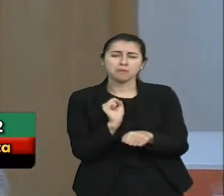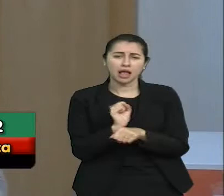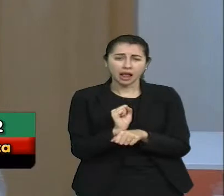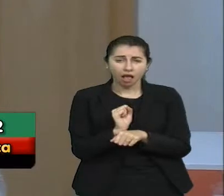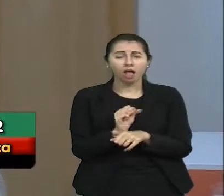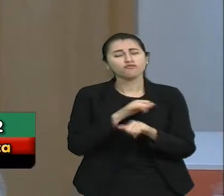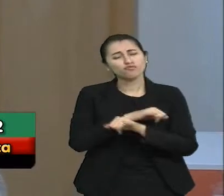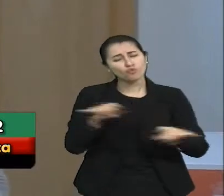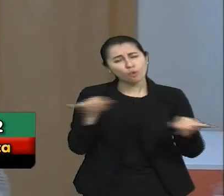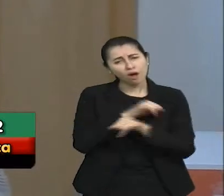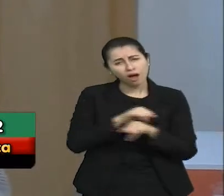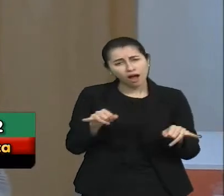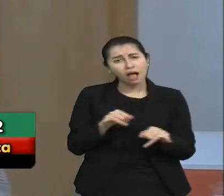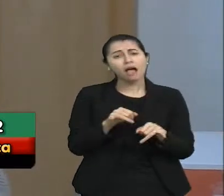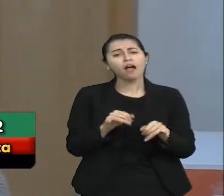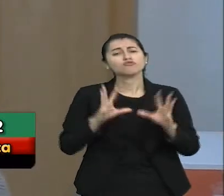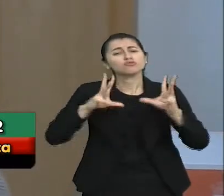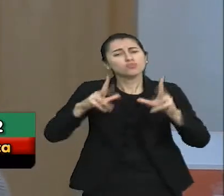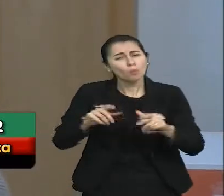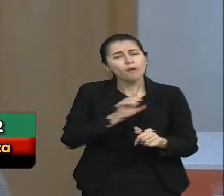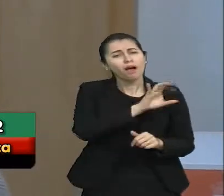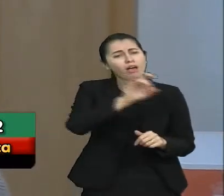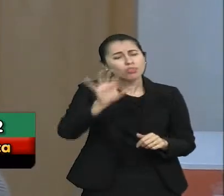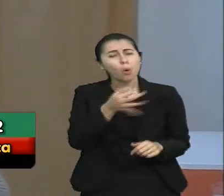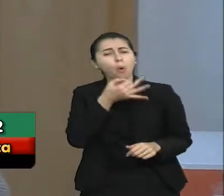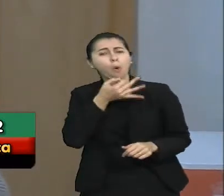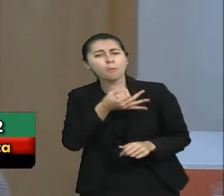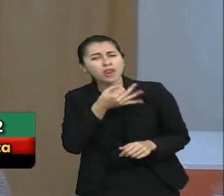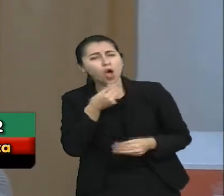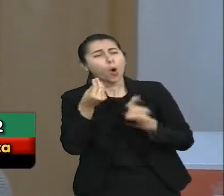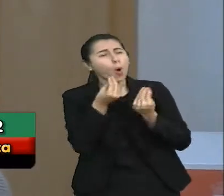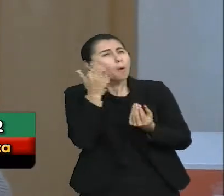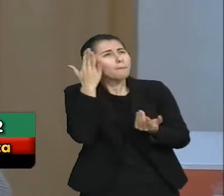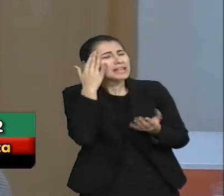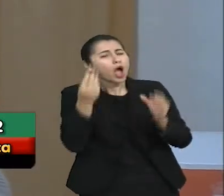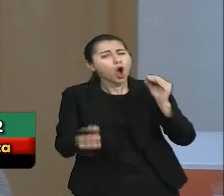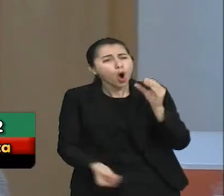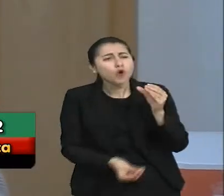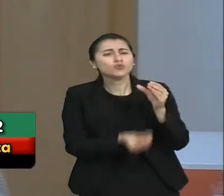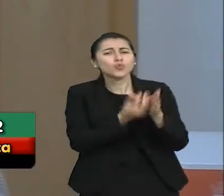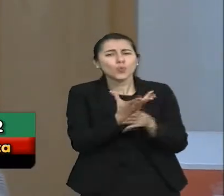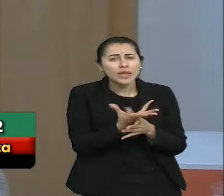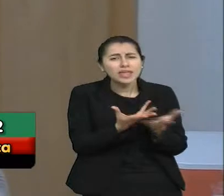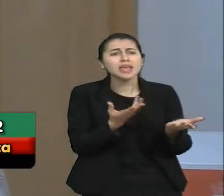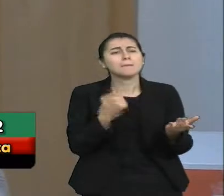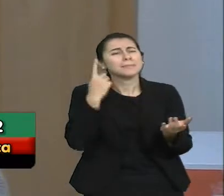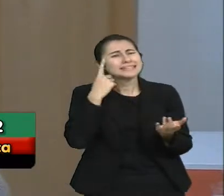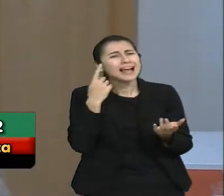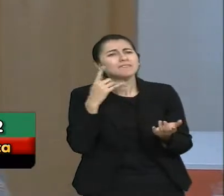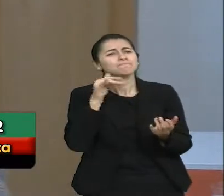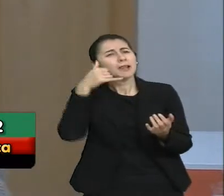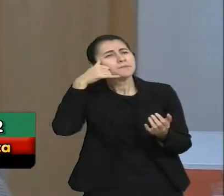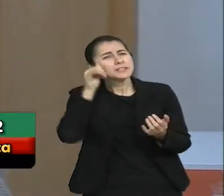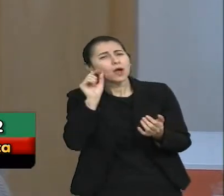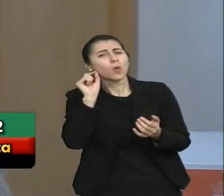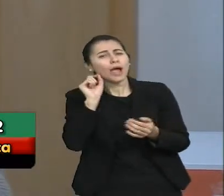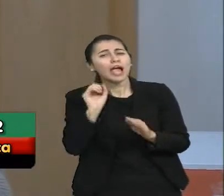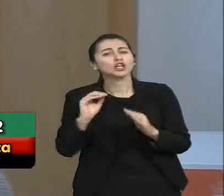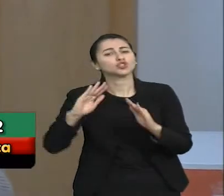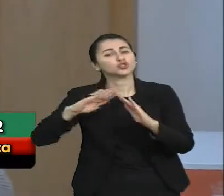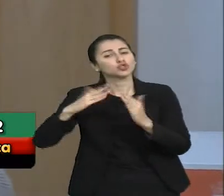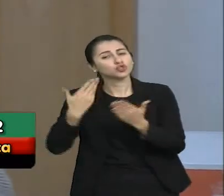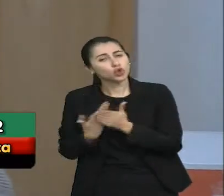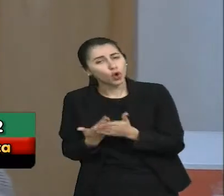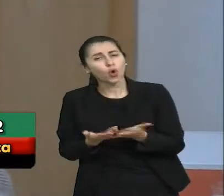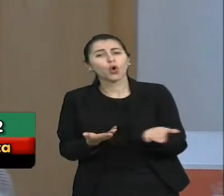todos possam dar sua opinião de como ele deve ser construído de forma preventiva, preventiva nas escolas, preventiva no serviço público e